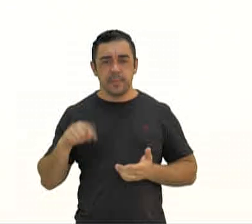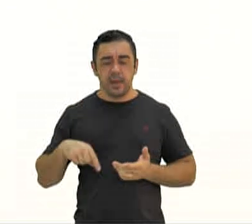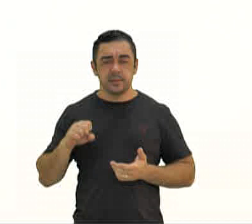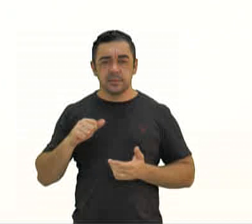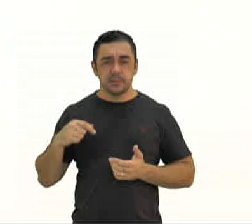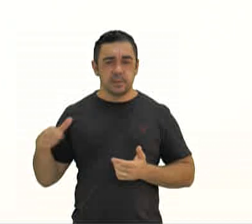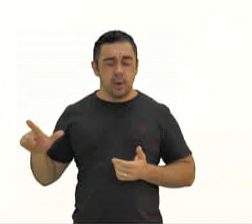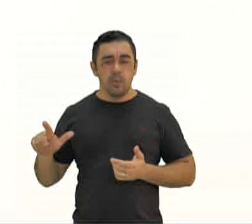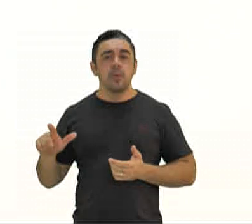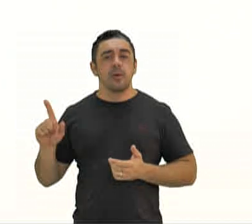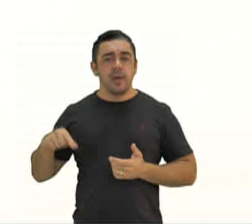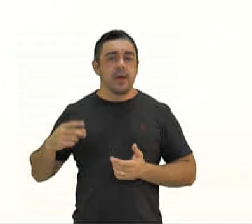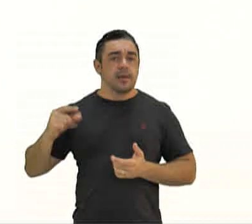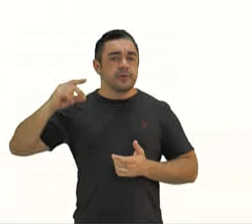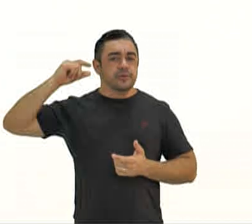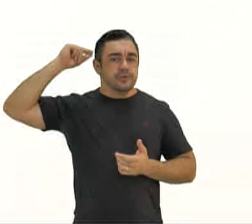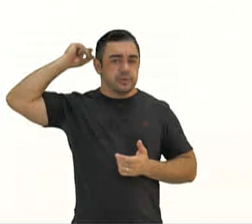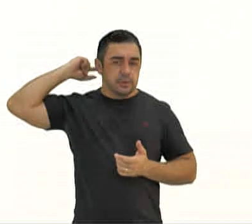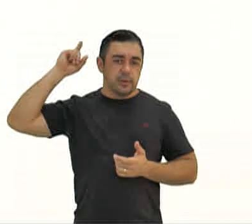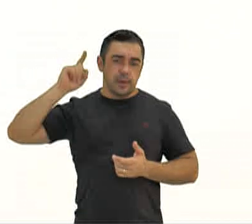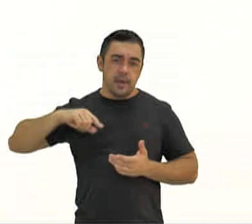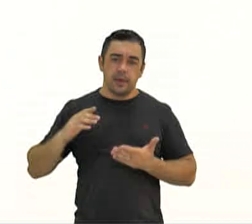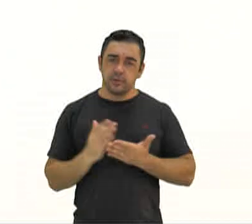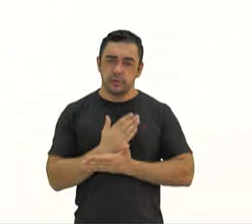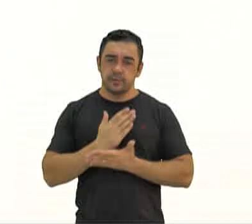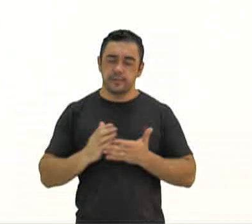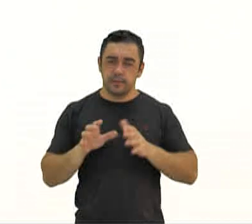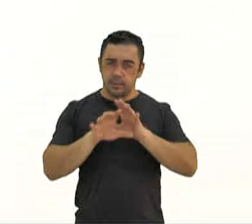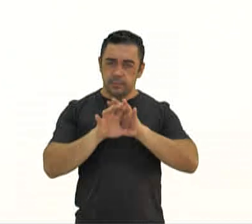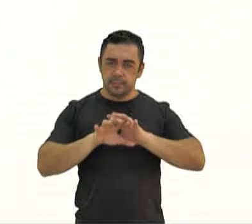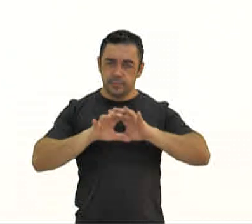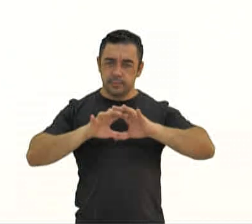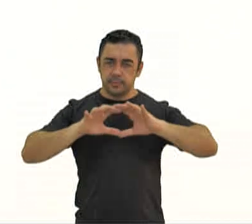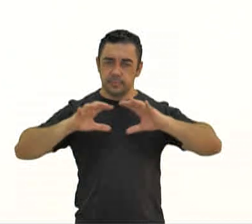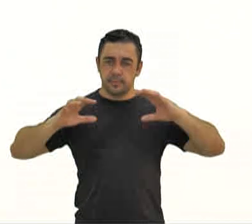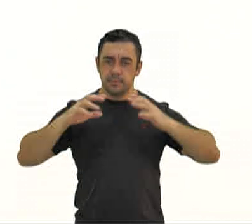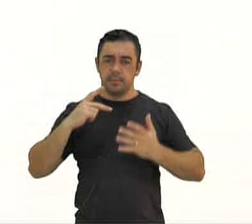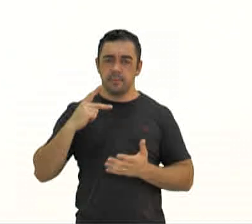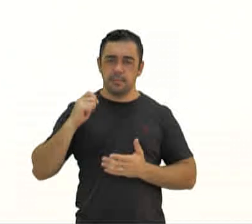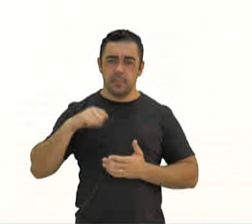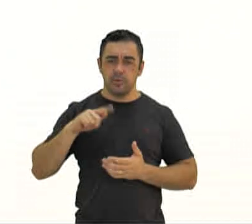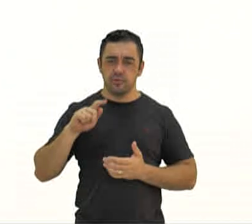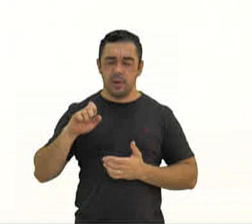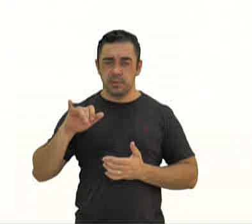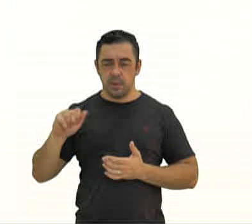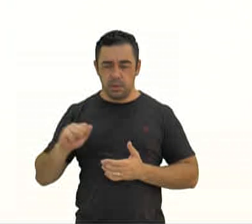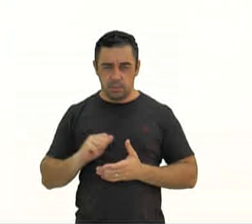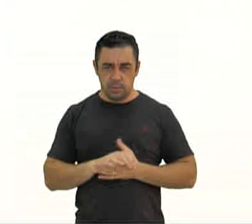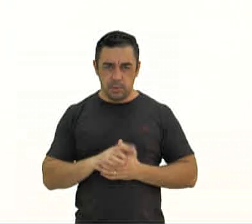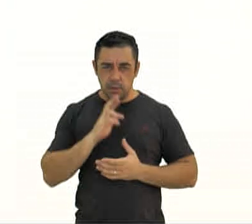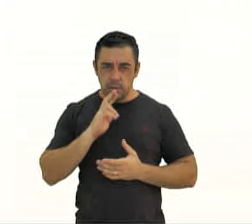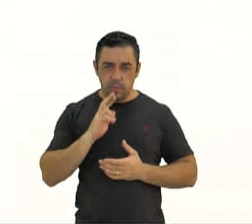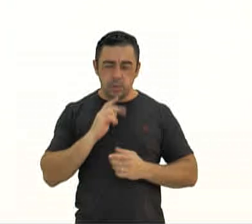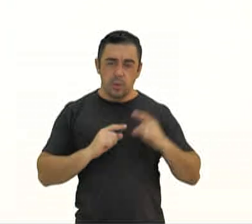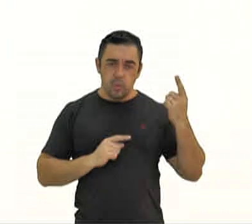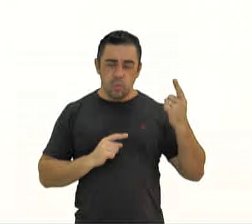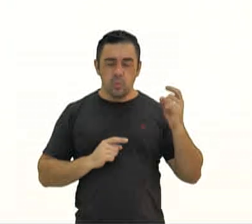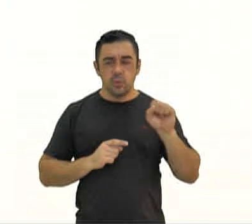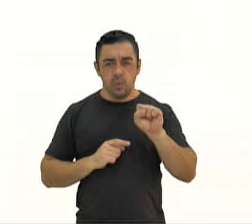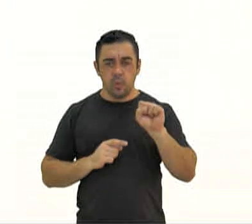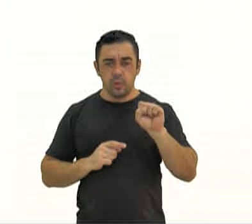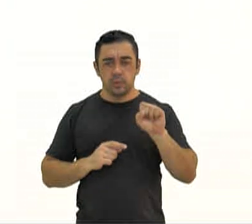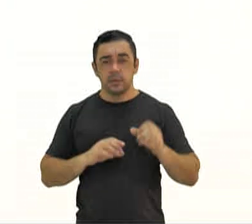derivada da formação antiga da divisão do continente Pangeia. Então, resposta certa, somando 1 e 8,